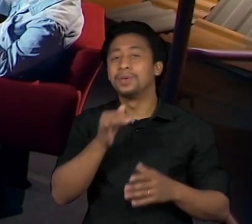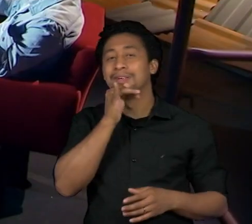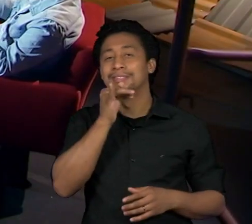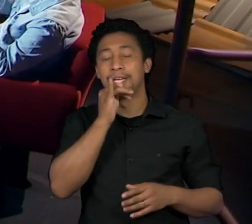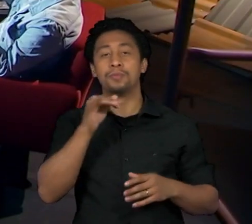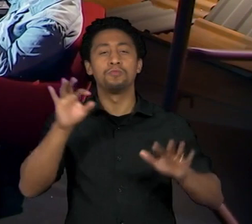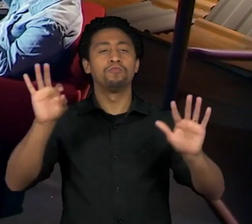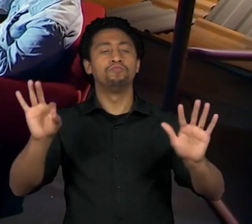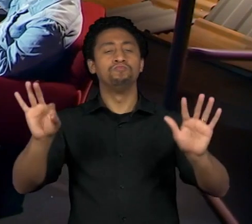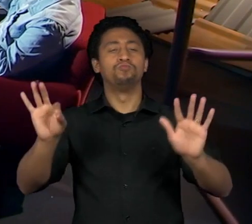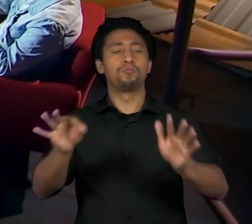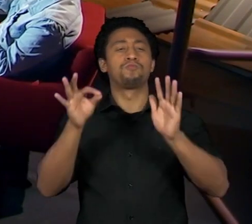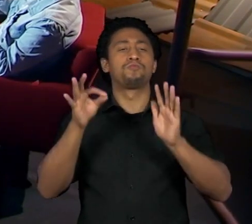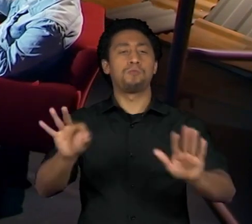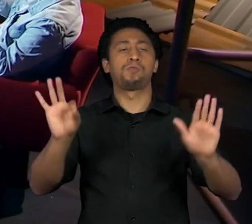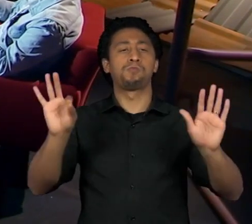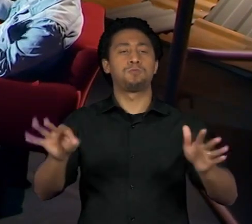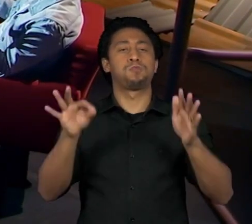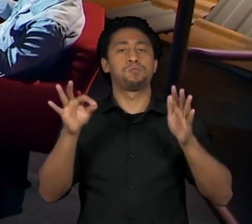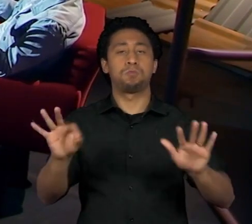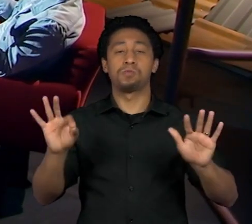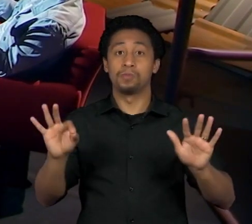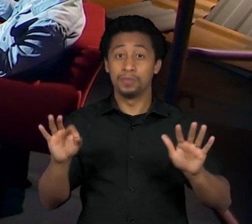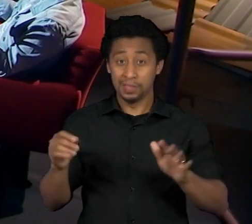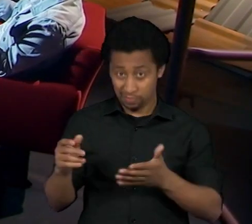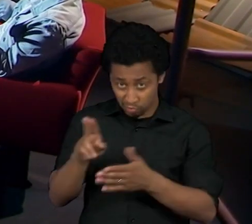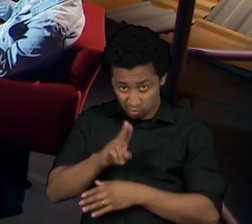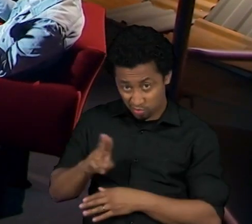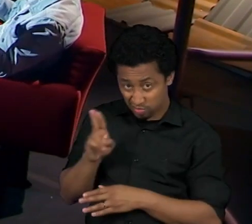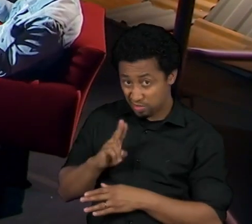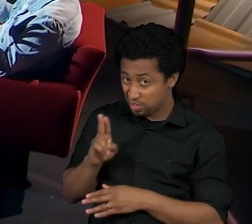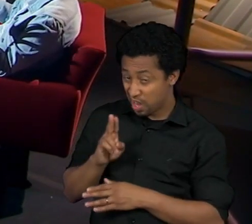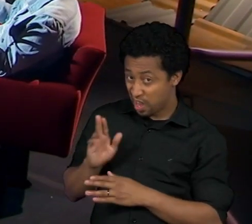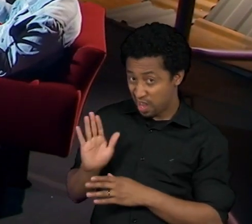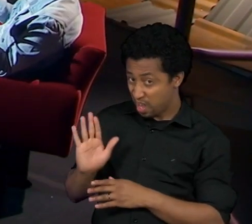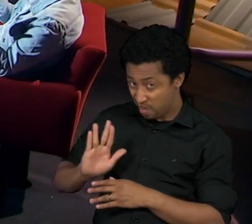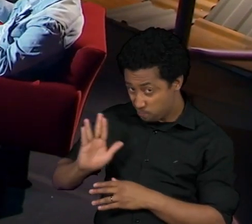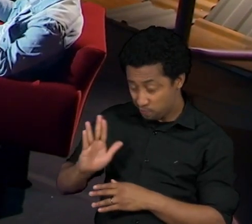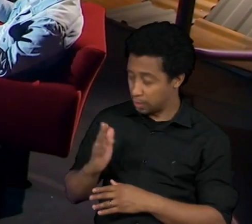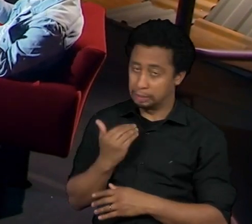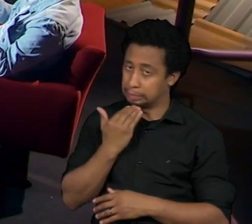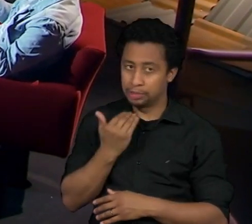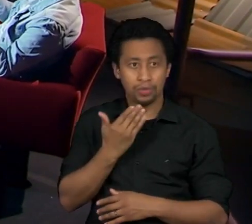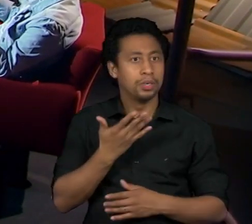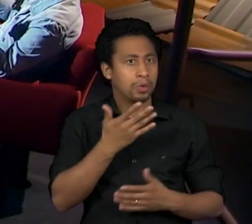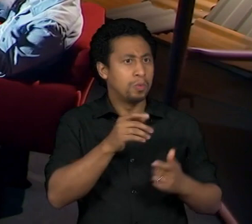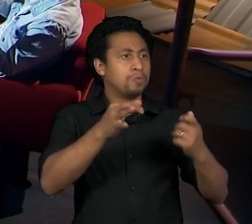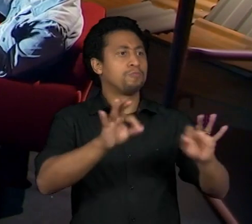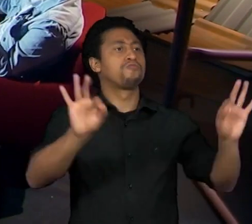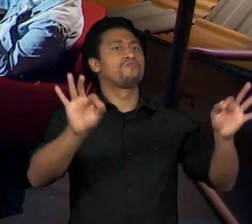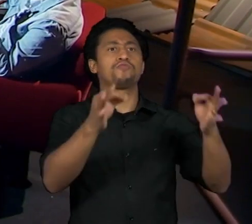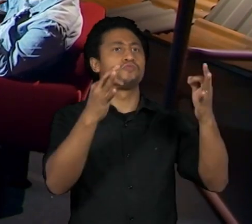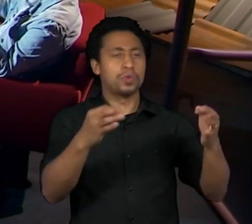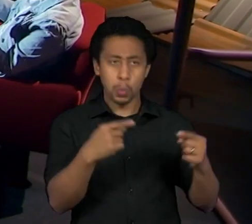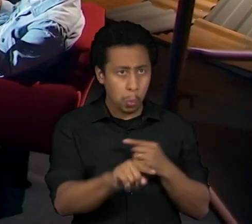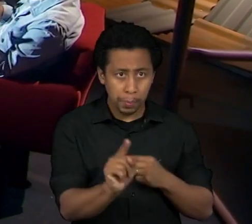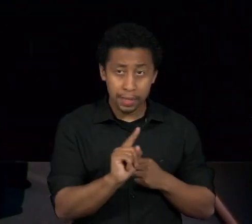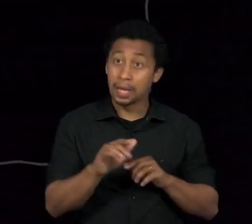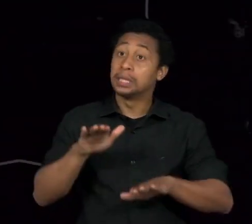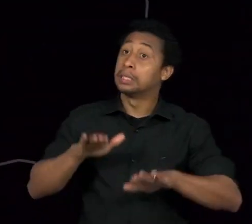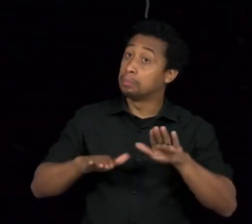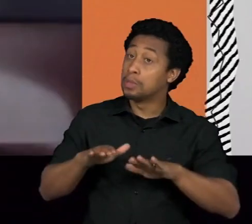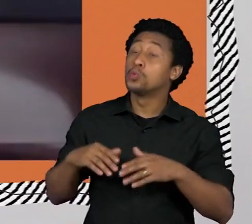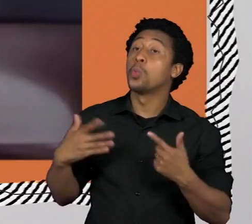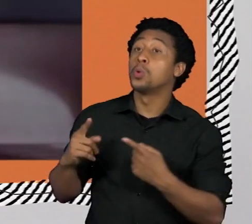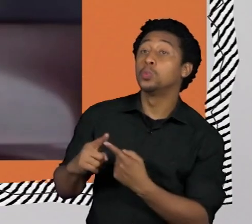fazendo a percussão e que tem que ser extremamente preciso, não vai querer utilizar o canabinoide. Não, não vai, não vai. Não é o caso. Que vai... Então, depende do tipo de música que vai ser